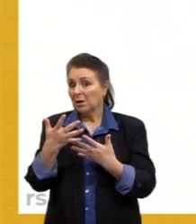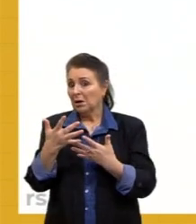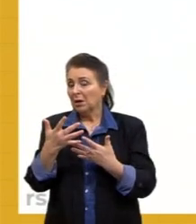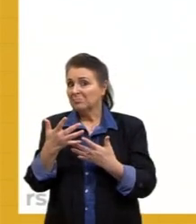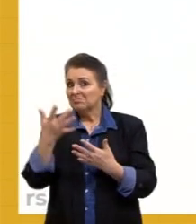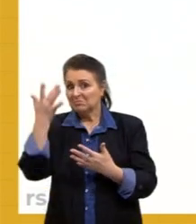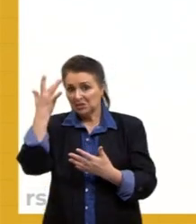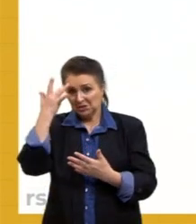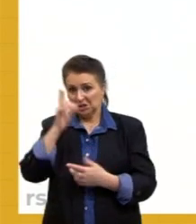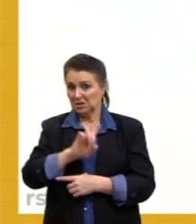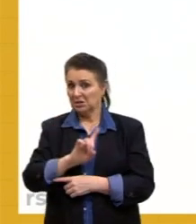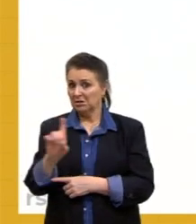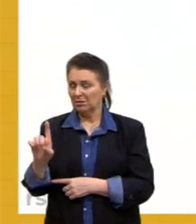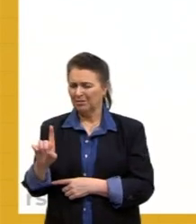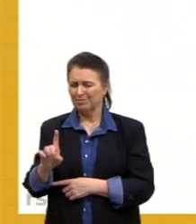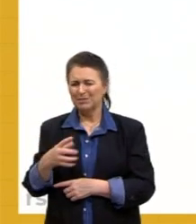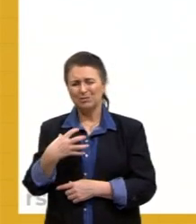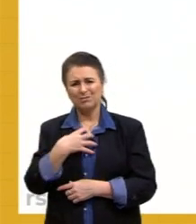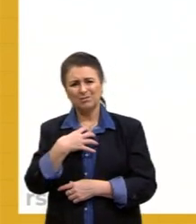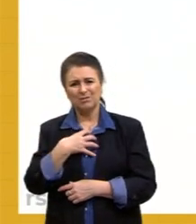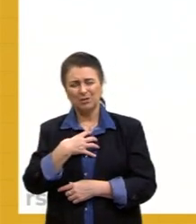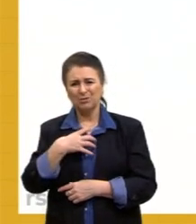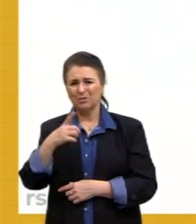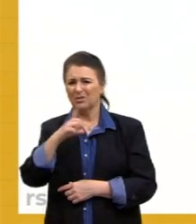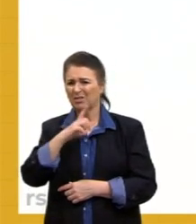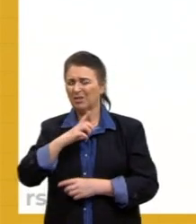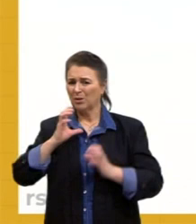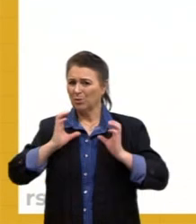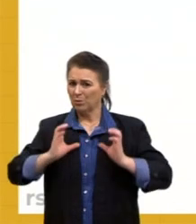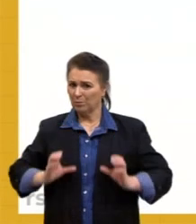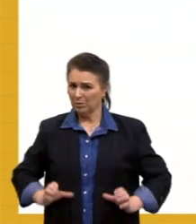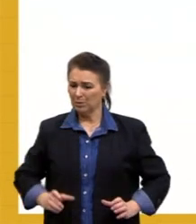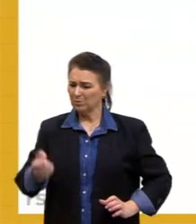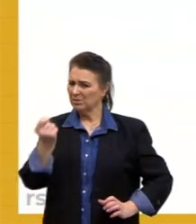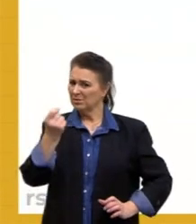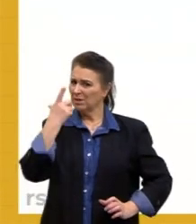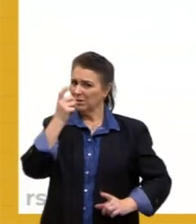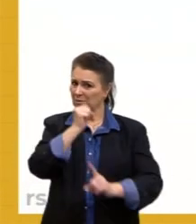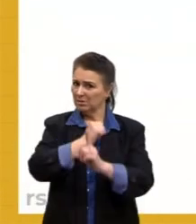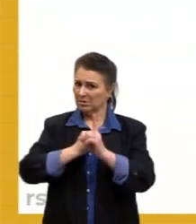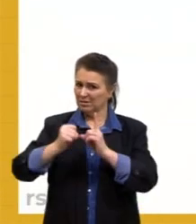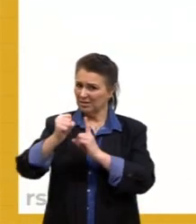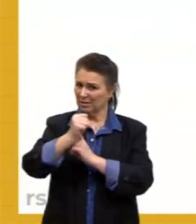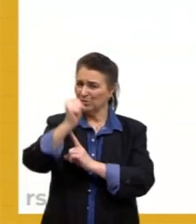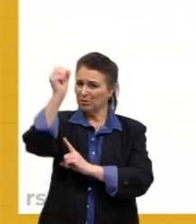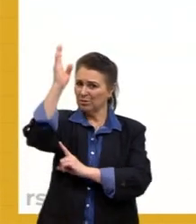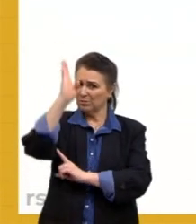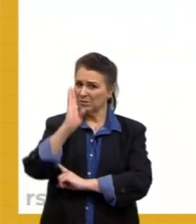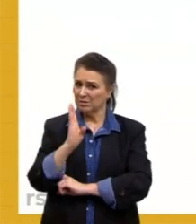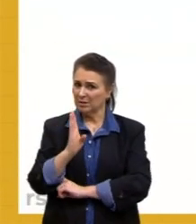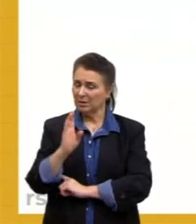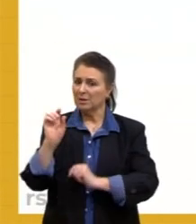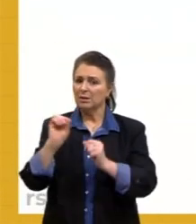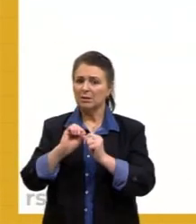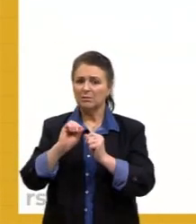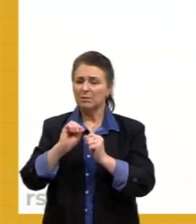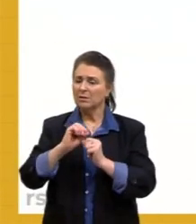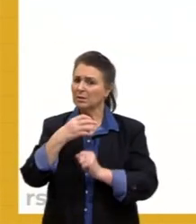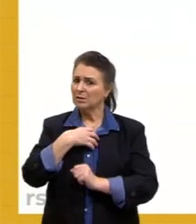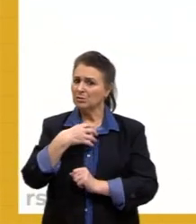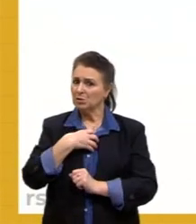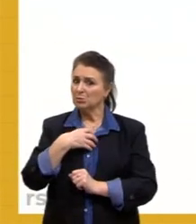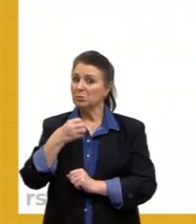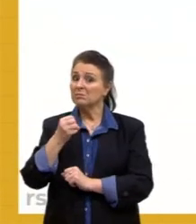uma impressão de que existem alguns comportamentos estranhos na sociedade brasileira e fazem sentido se você